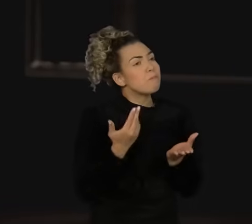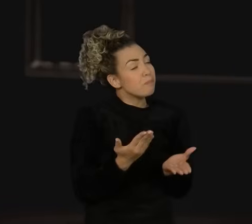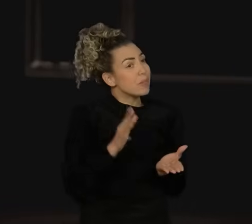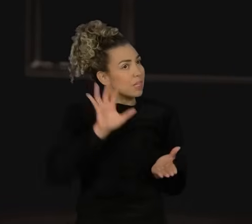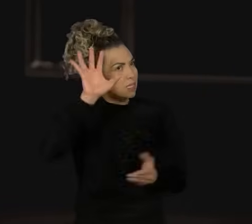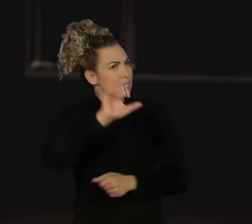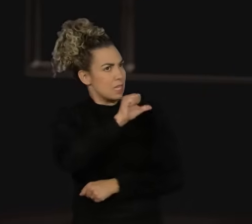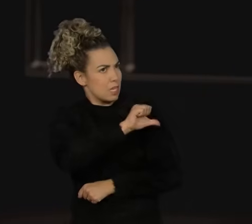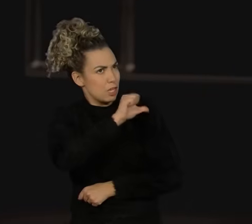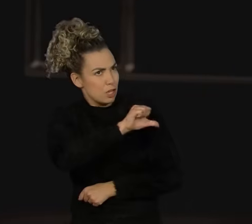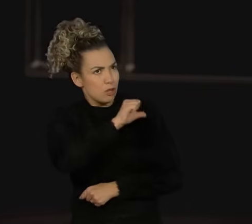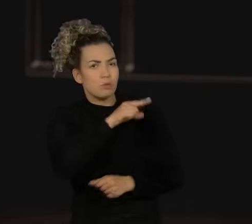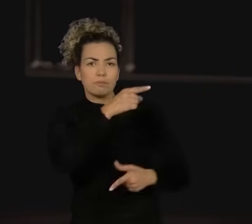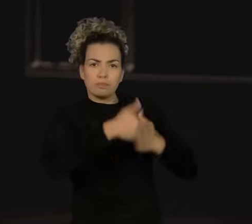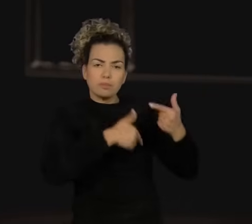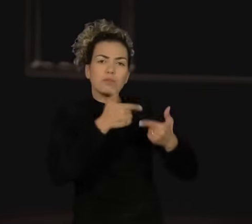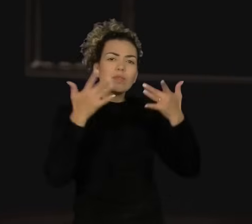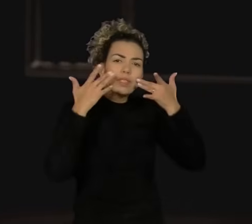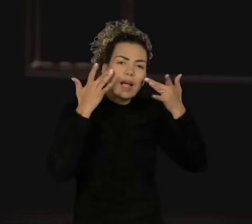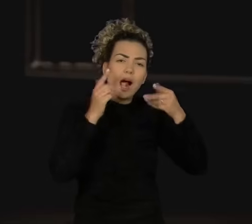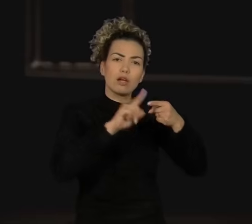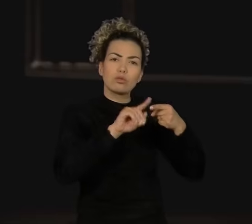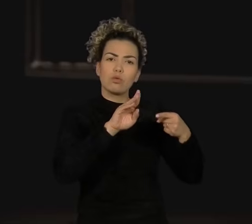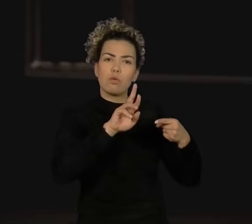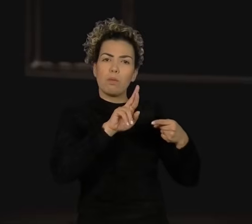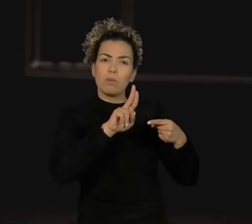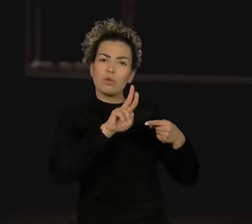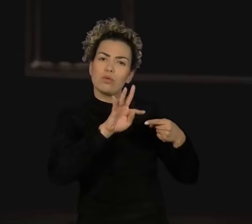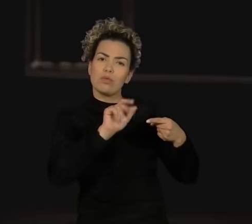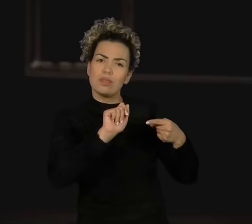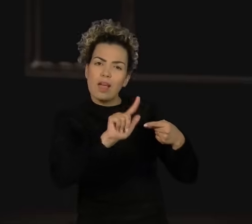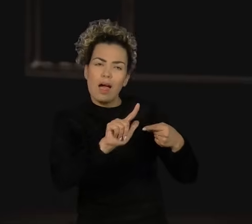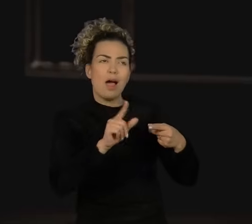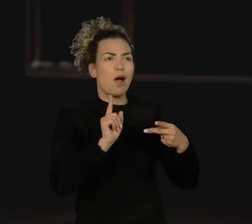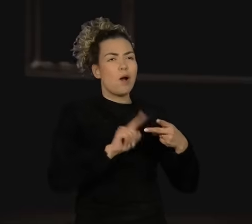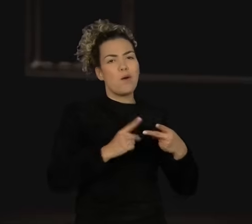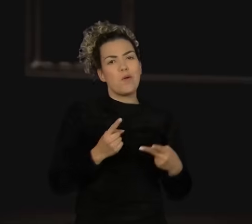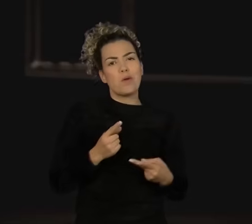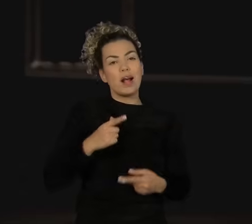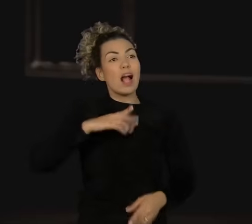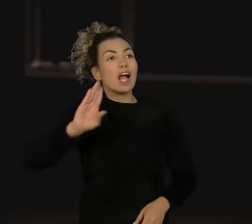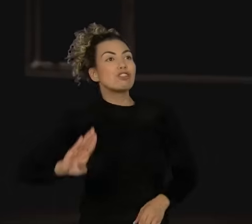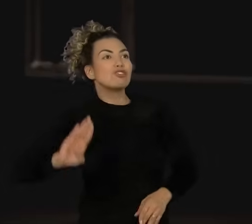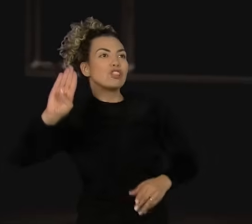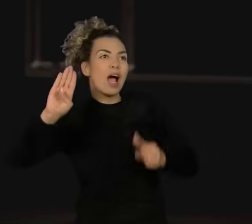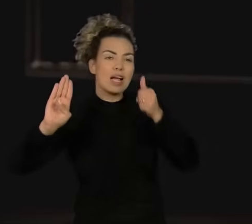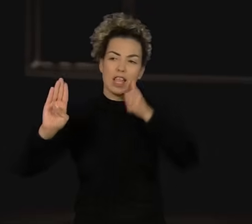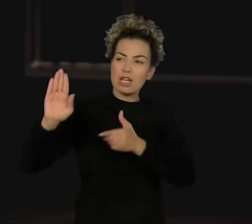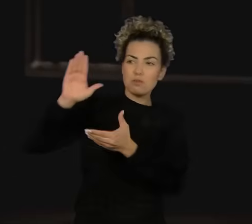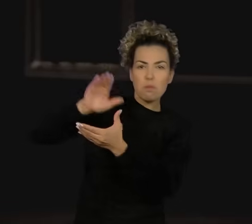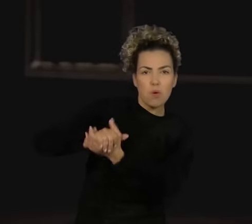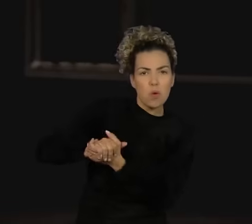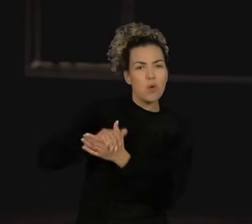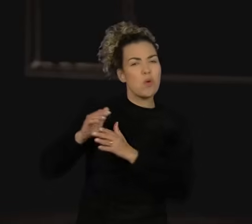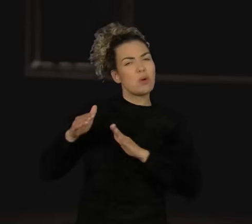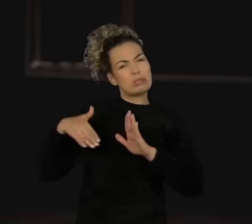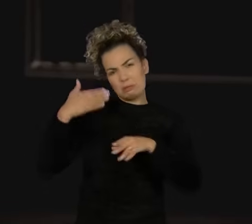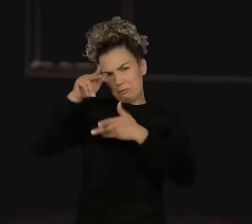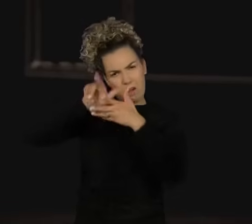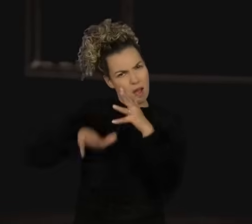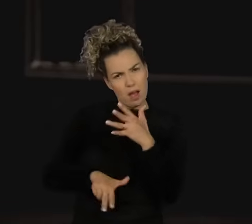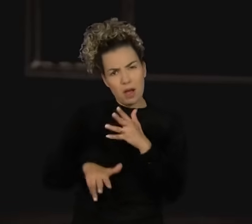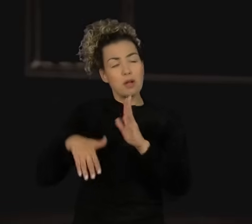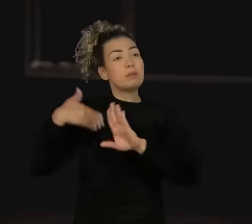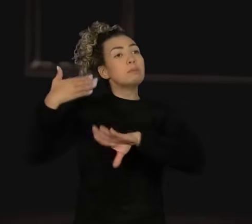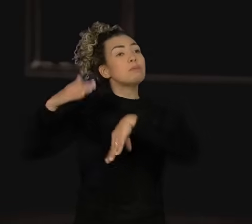em espetáculos como Brutal, A Mulher do Candidato, entre outros. Mas pouco depois, você se mudou para São Paulo, né?